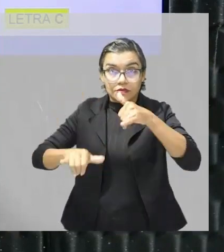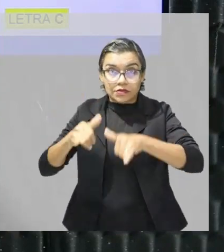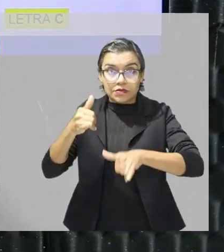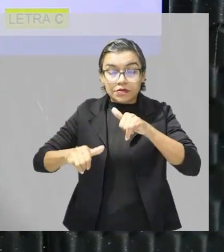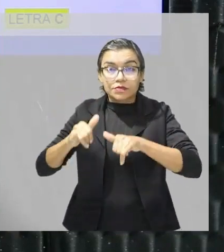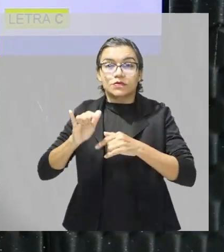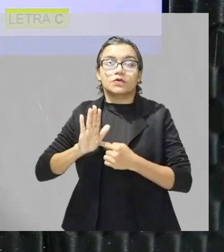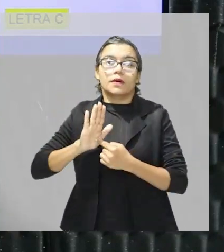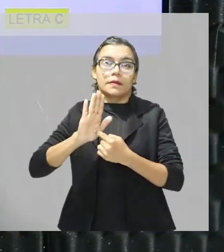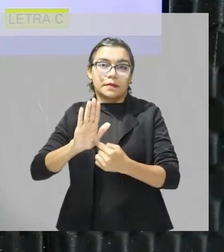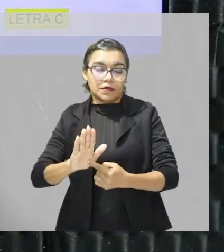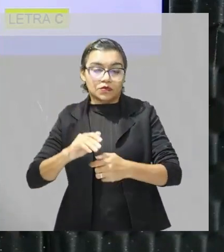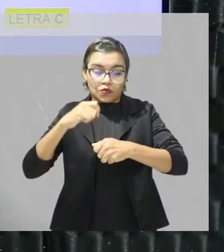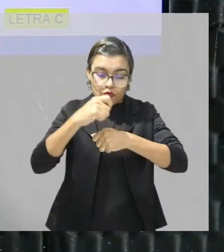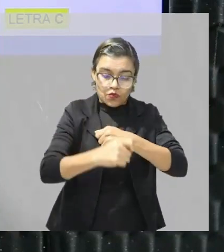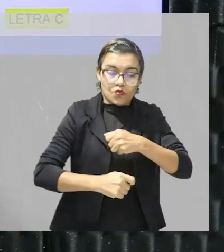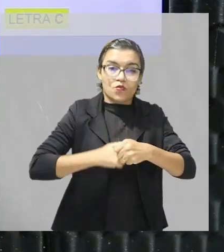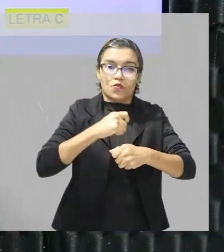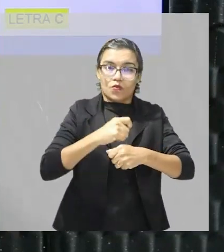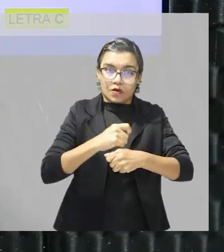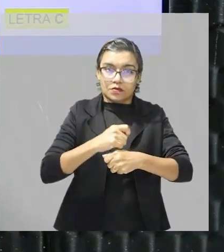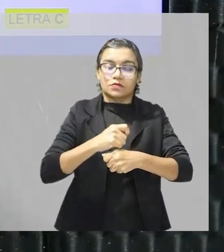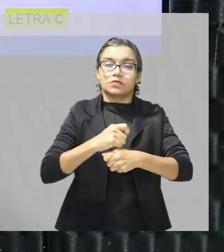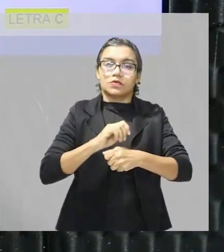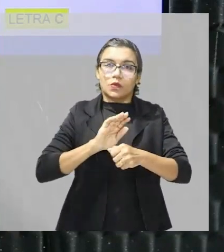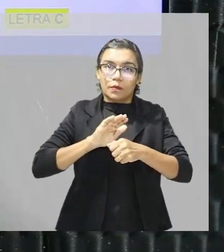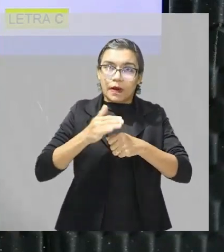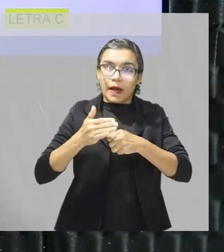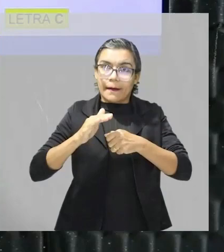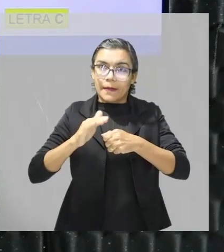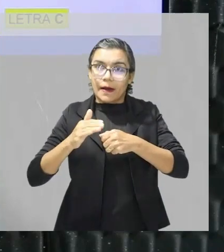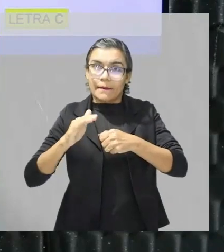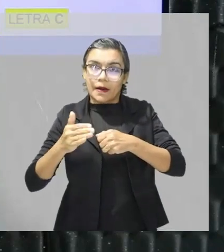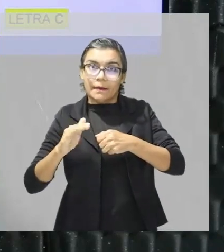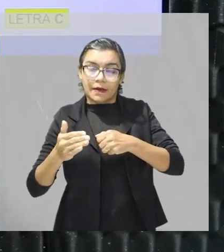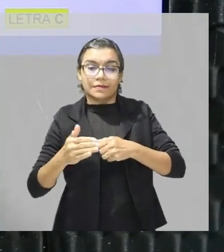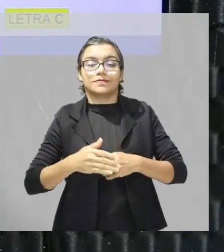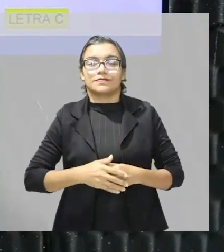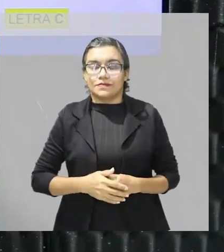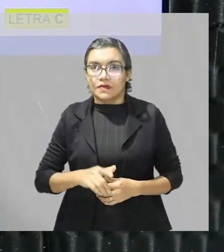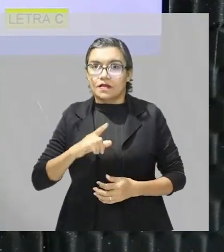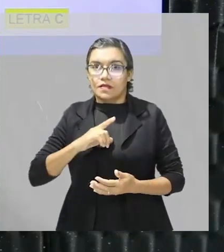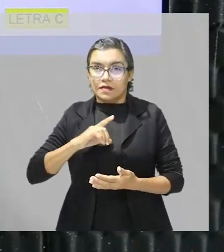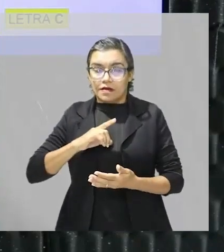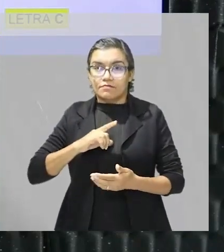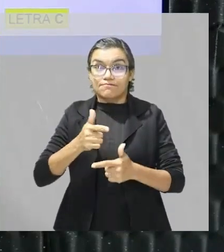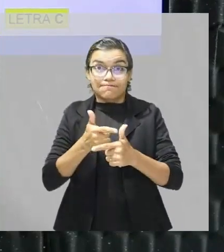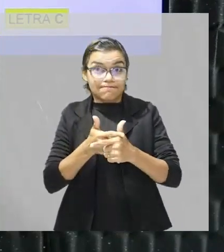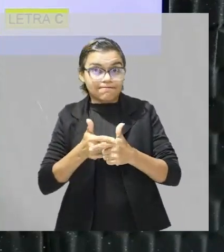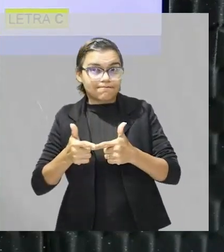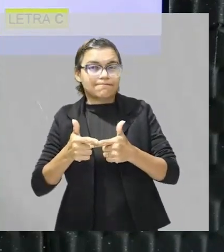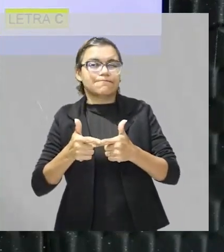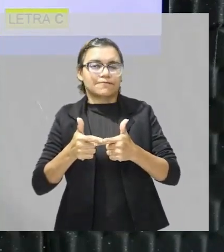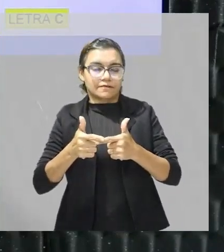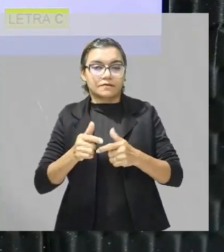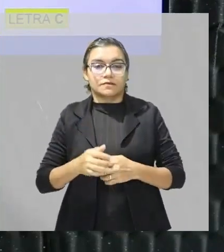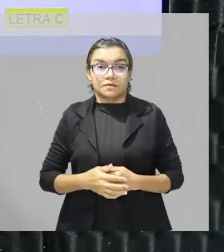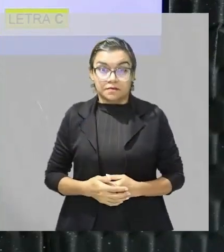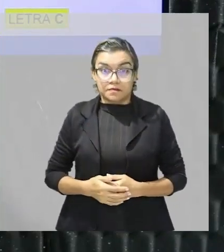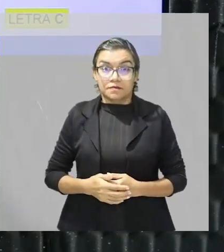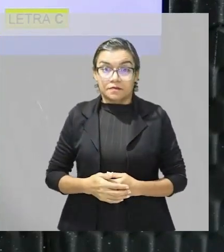apresentou o átomo subdividido certo o átomo com divisões para